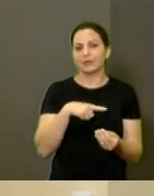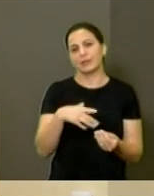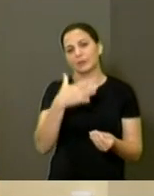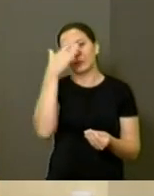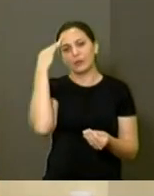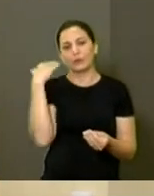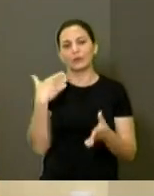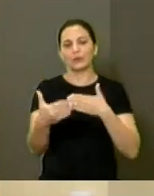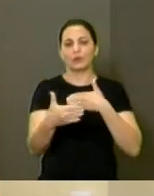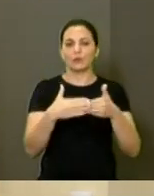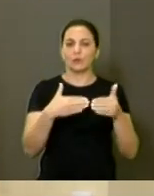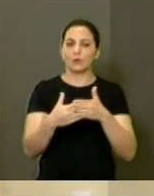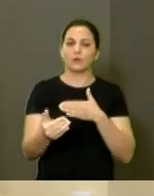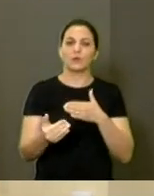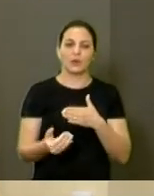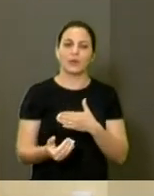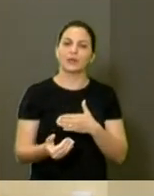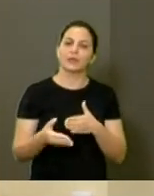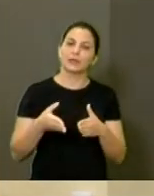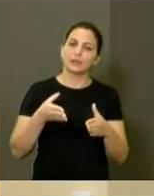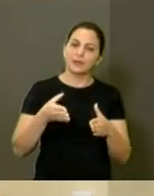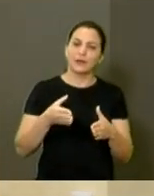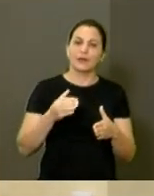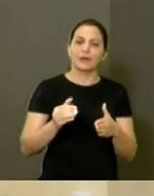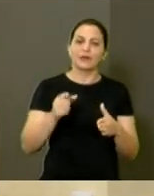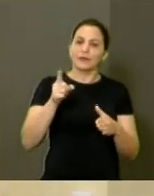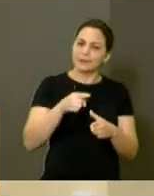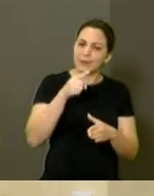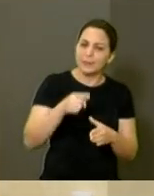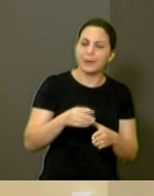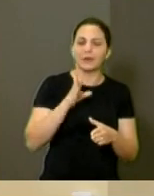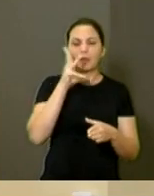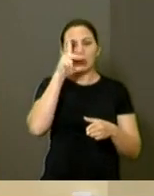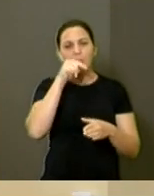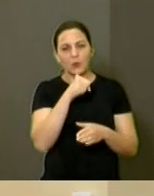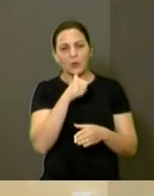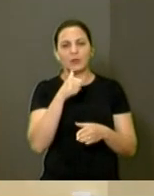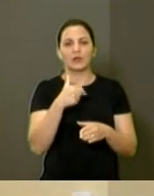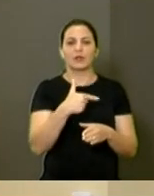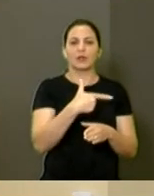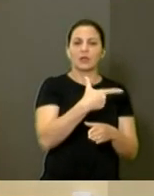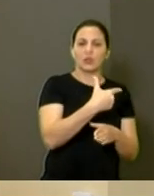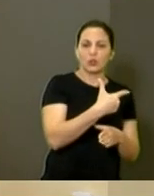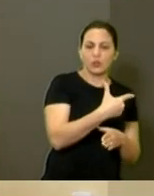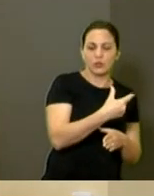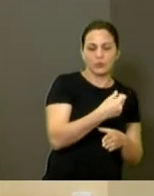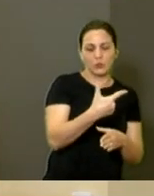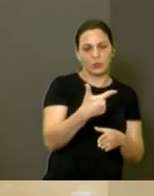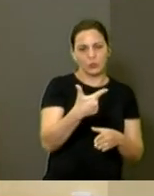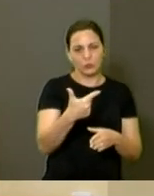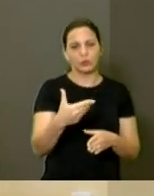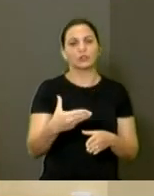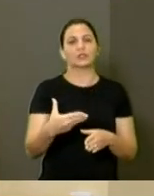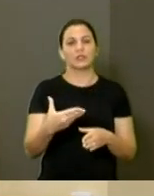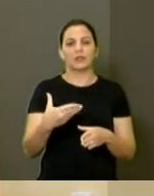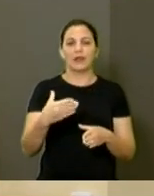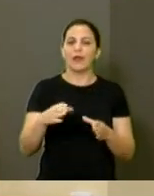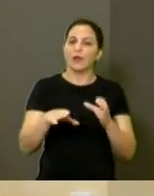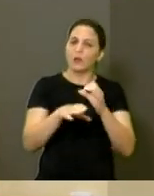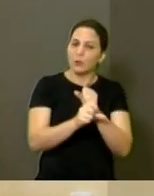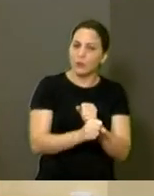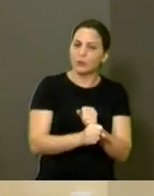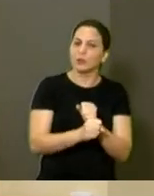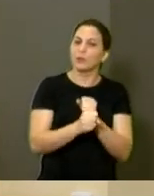quem quer que seja qualquer tipo de protelo das contas de 2012 pelo fato dela ter sido rejeitadas pelo